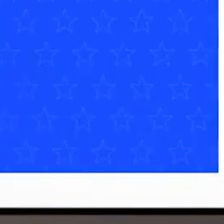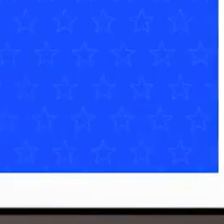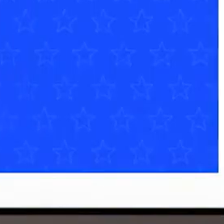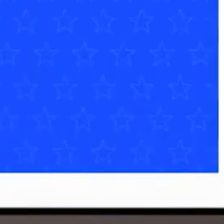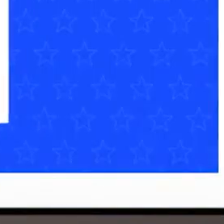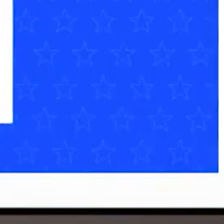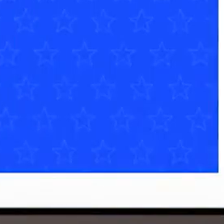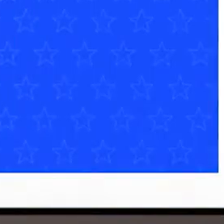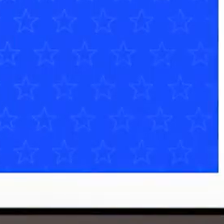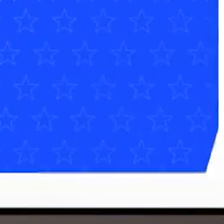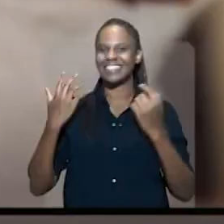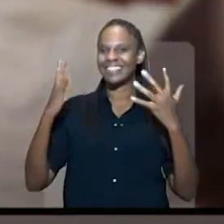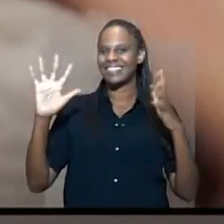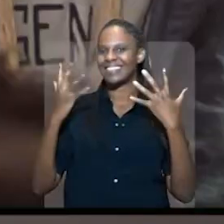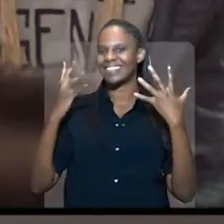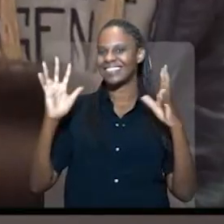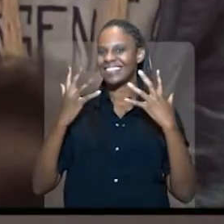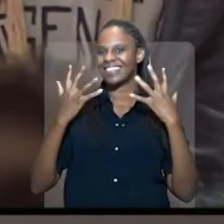Brasil. Agora é Lula!